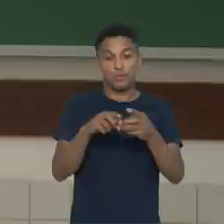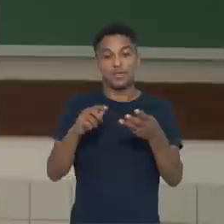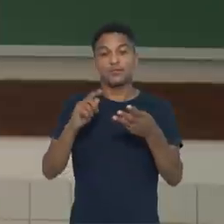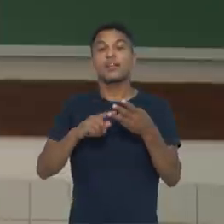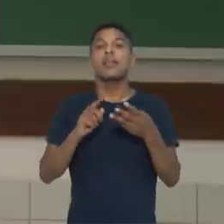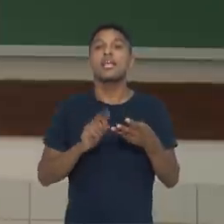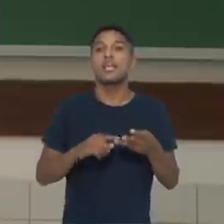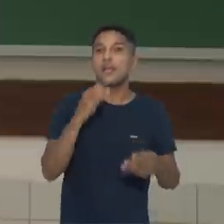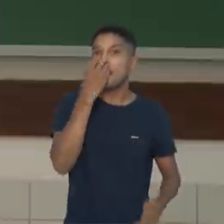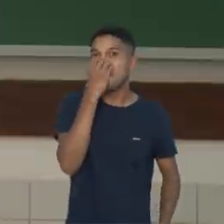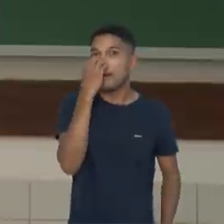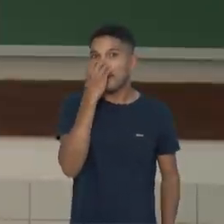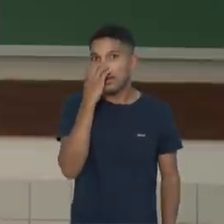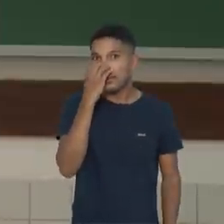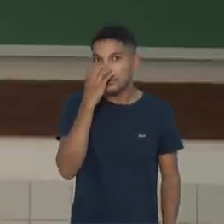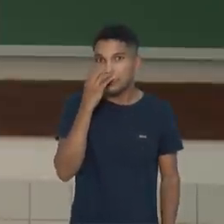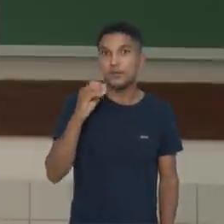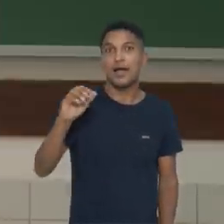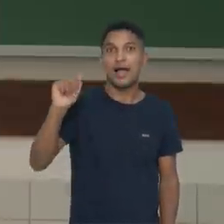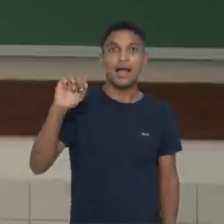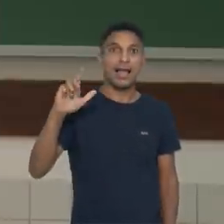da arte circense brasileira.